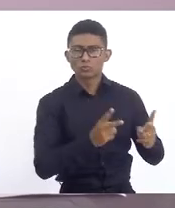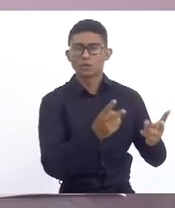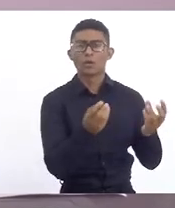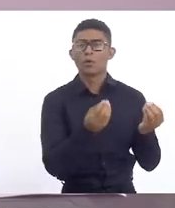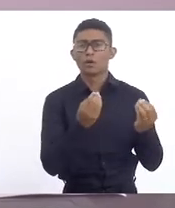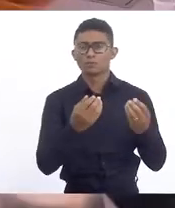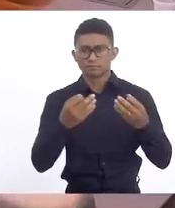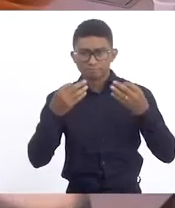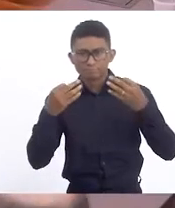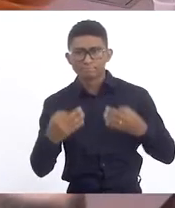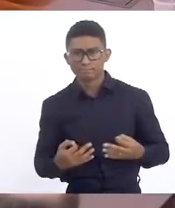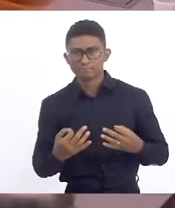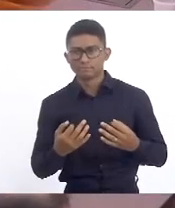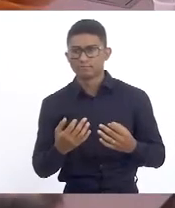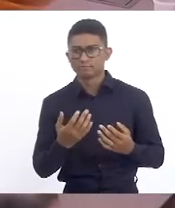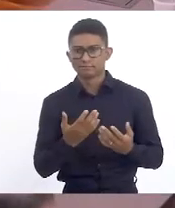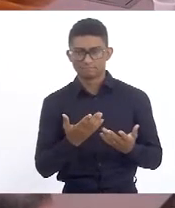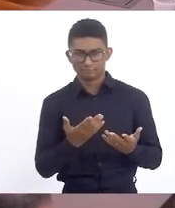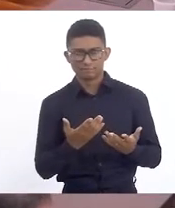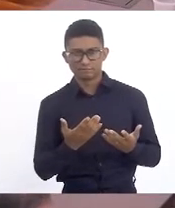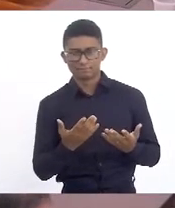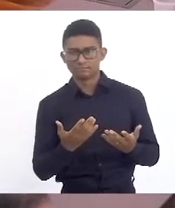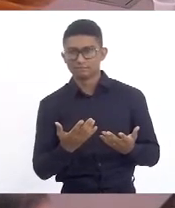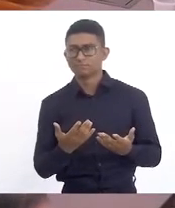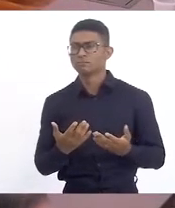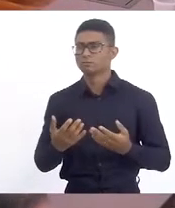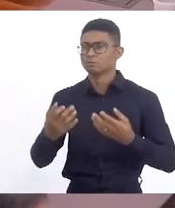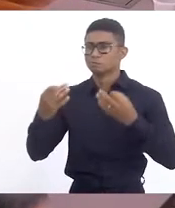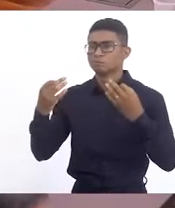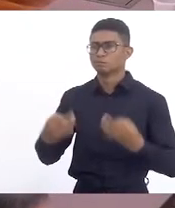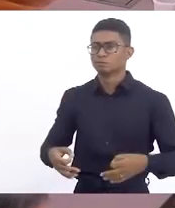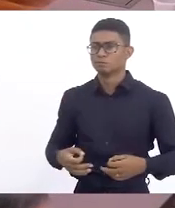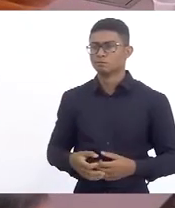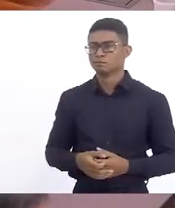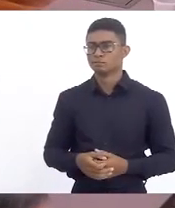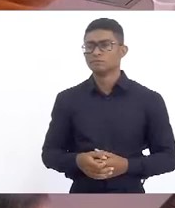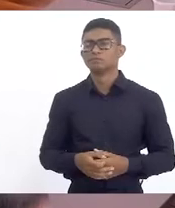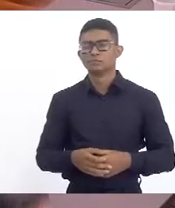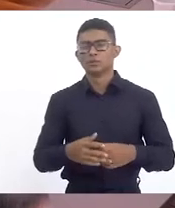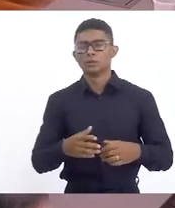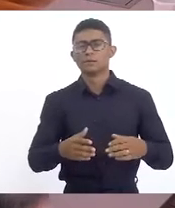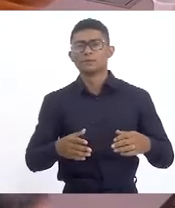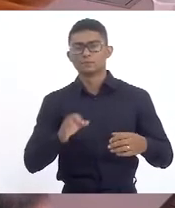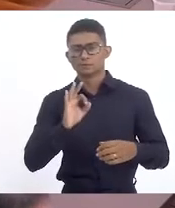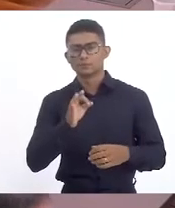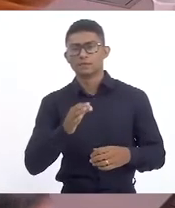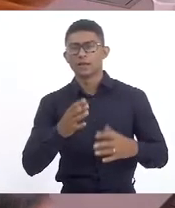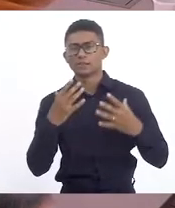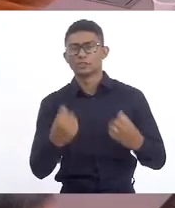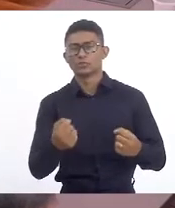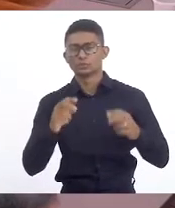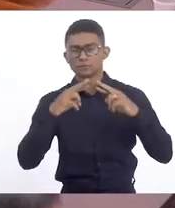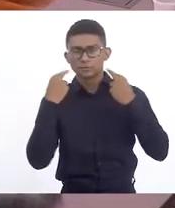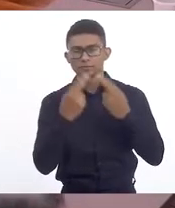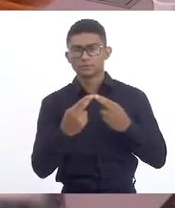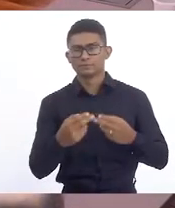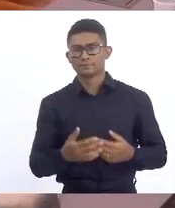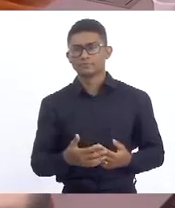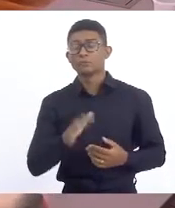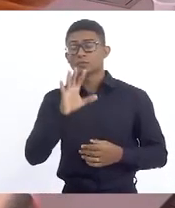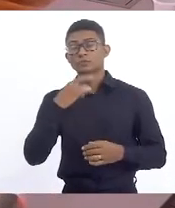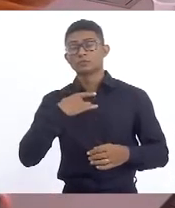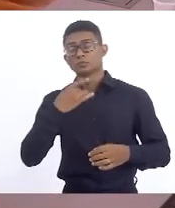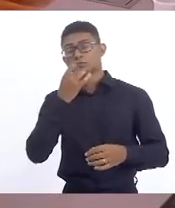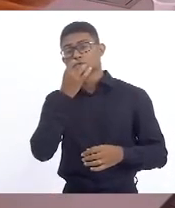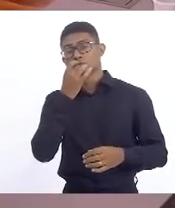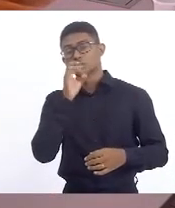Paulo? Correto, Luiz Martins? Correto, Valdec? Perfeito. Então, foi aprovado. Por gentileza. Só um adendozinho rápido ao que ele falou